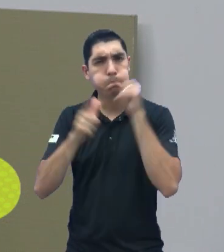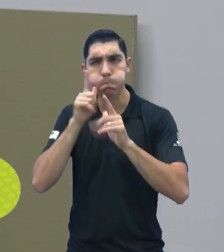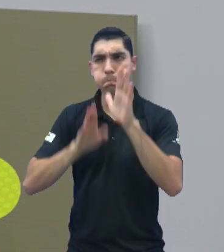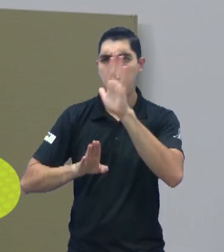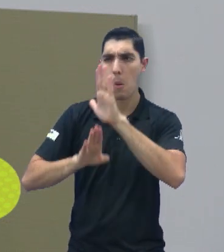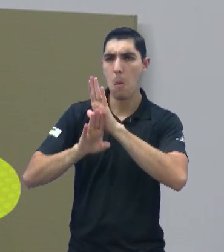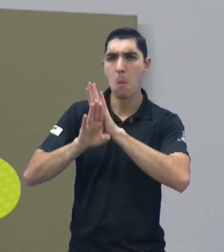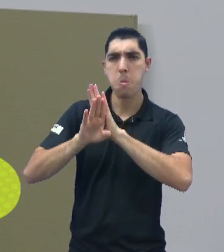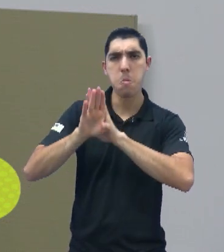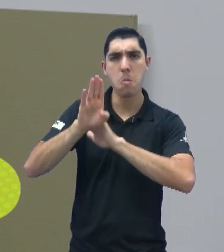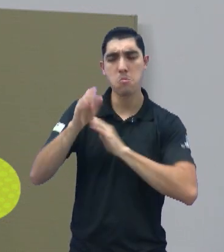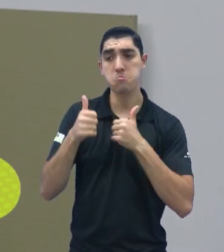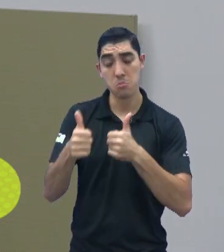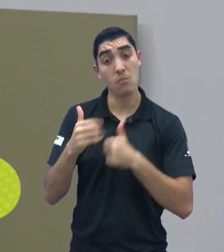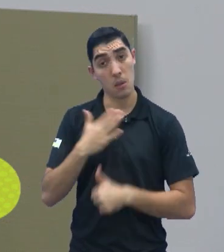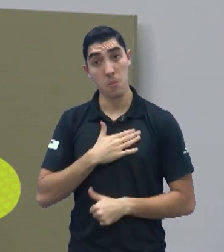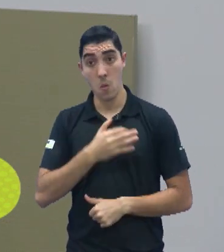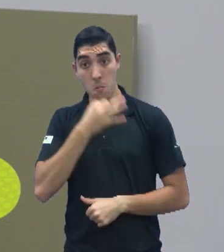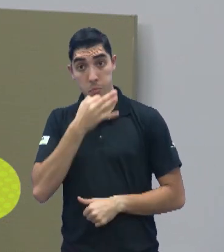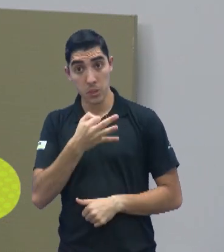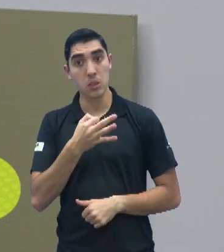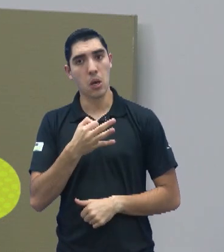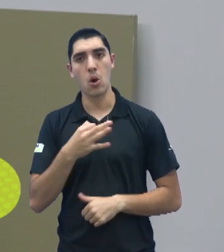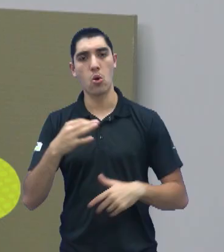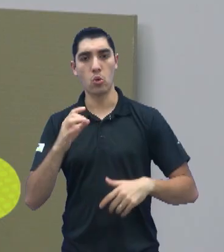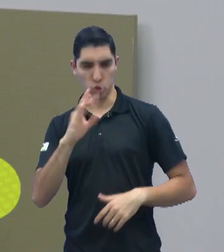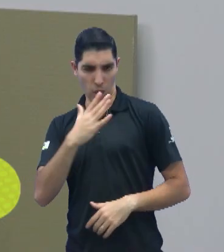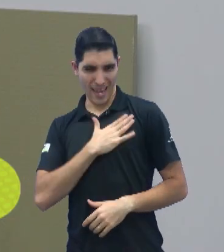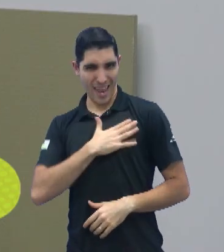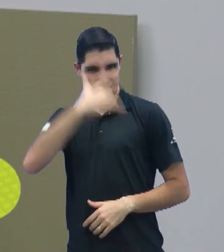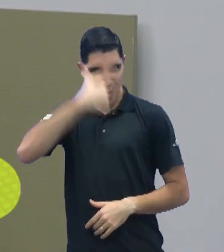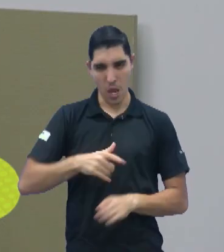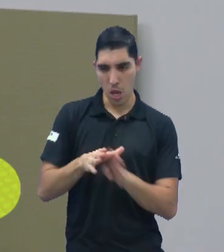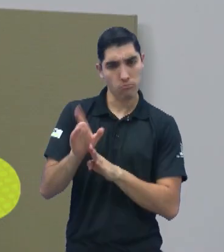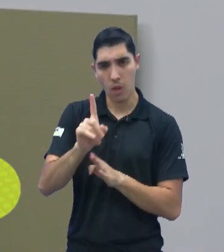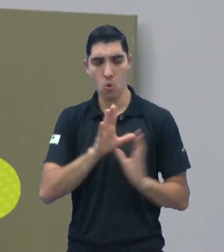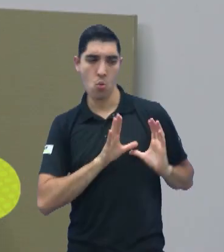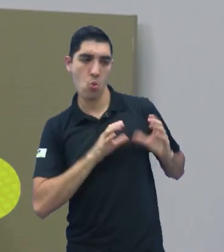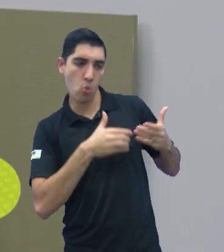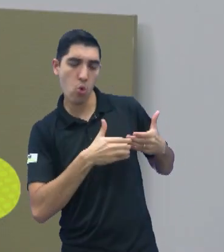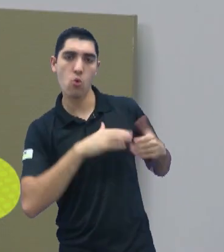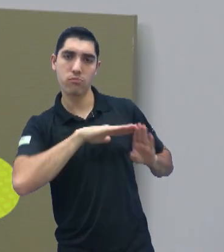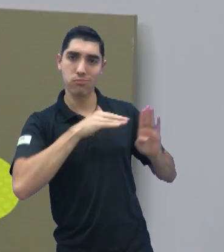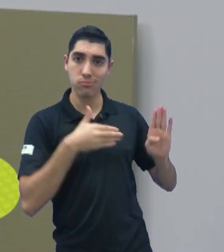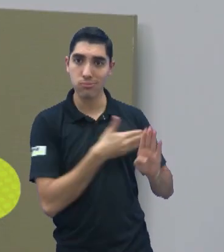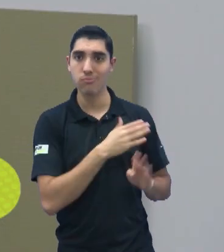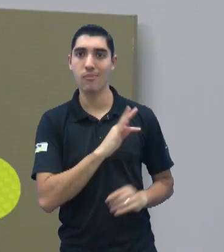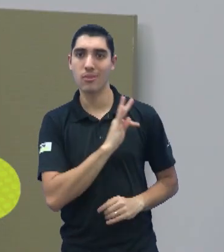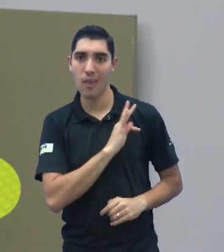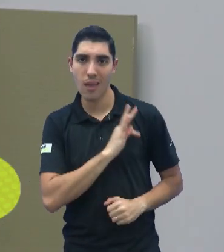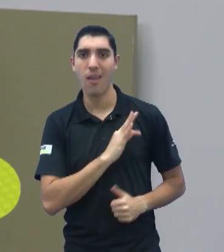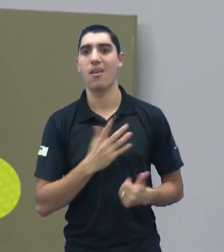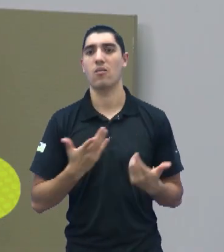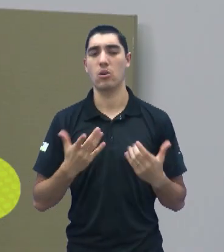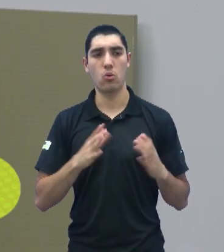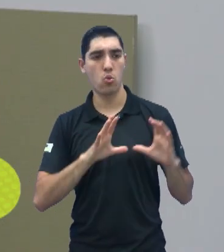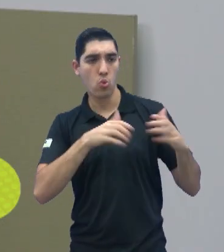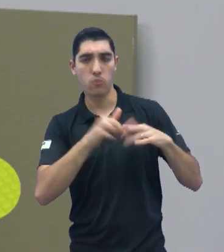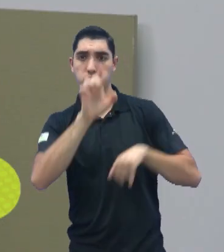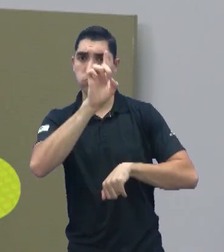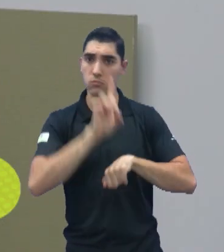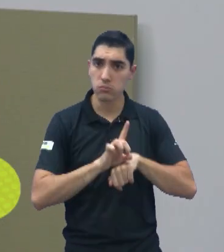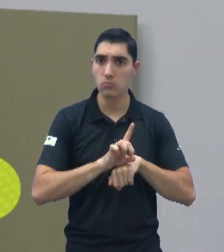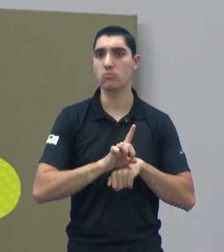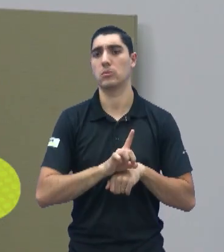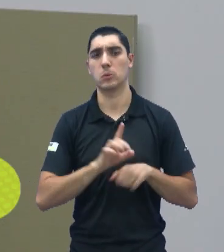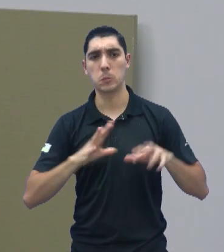sendo um trabalho bem desenvolvido por todos, não só por mim, claro, tem minha comissão por trás, tem o pessoal que apoia, o pessoal da diretoria, então vem sendo um negócio